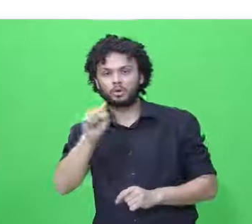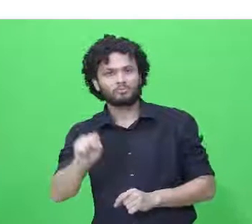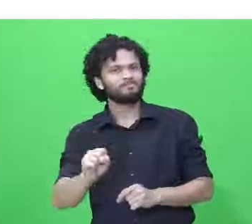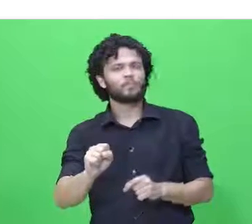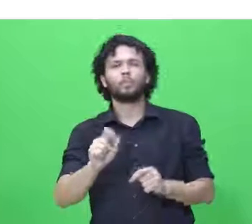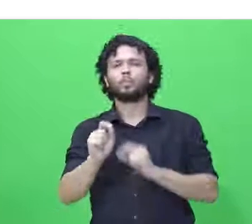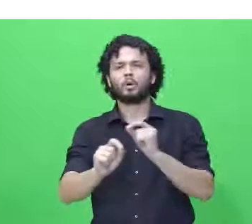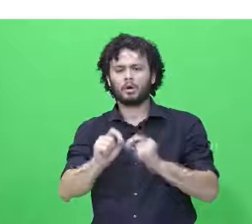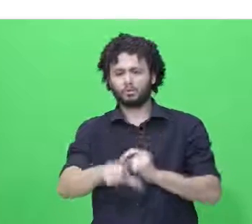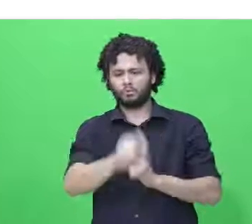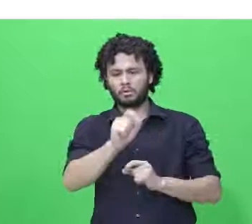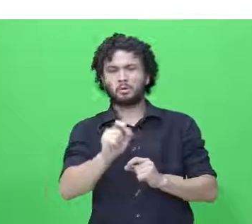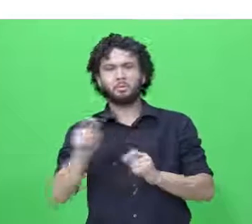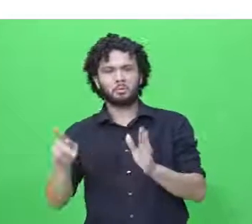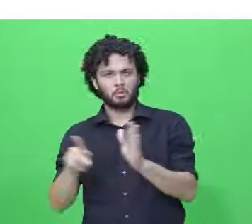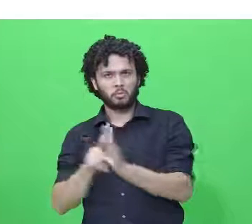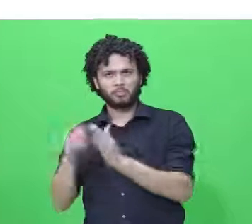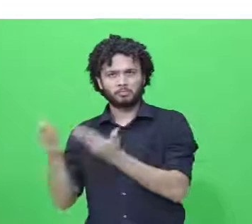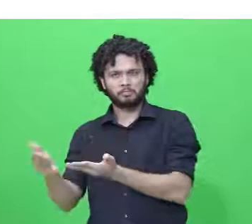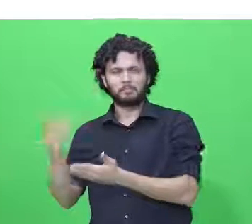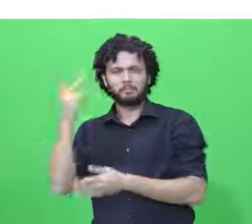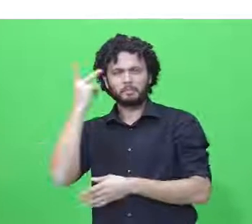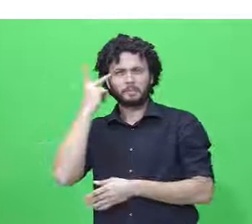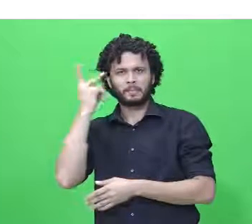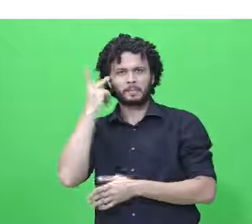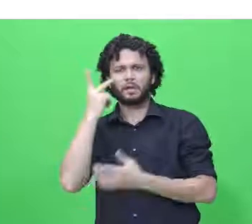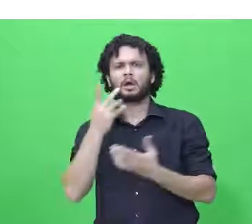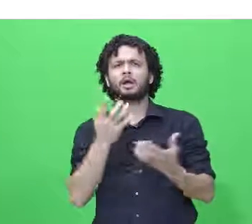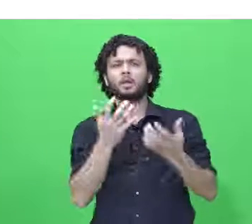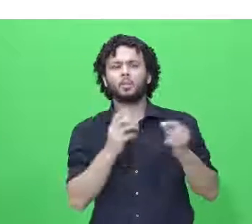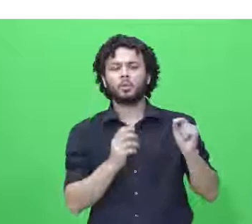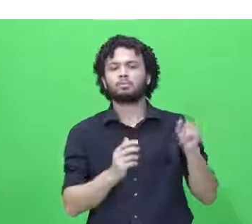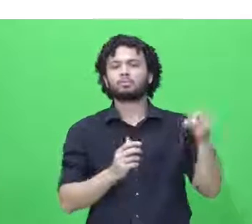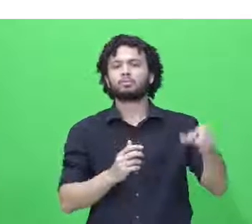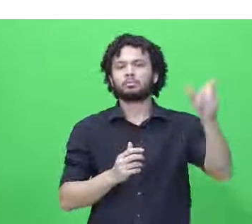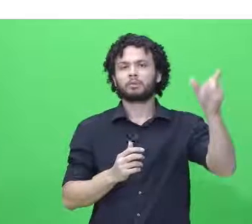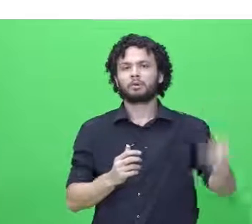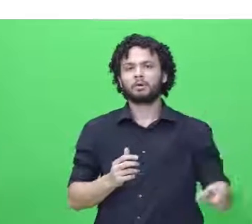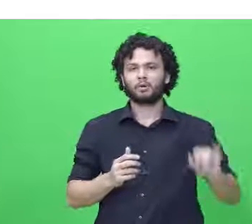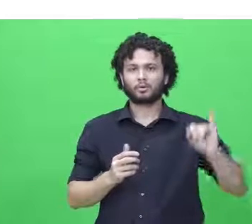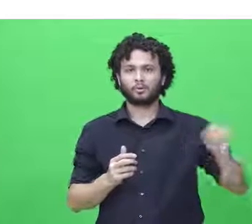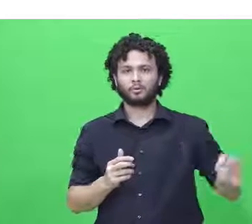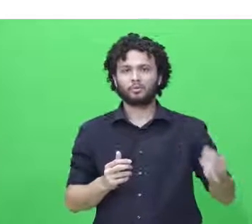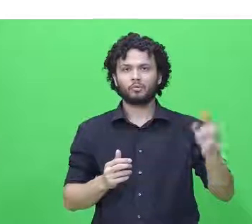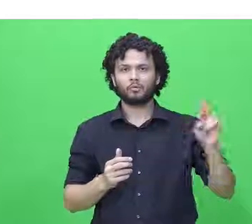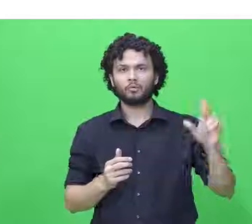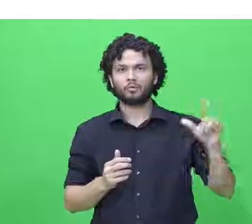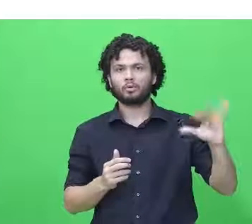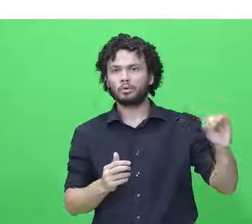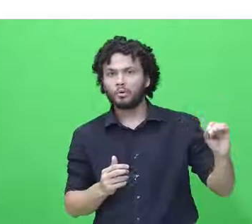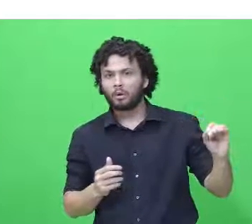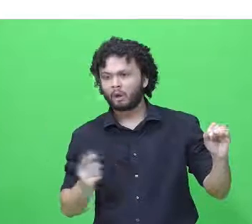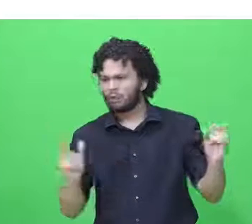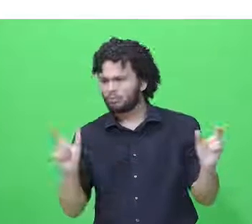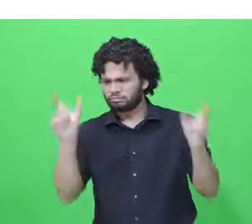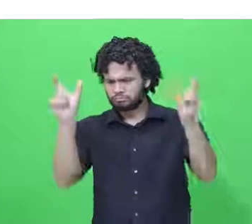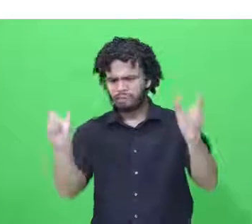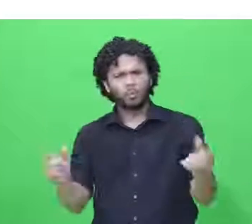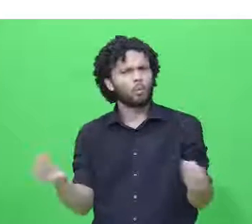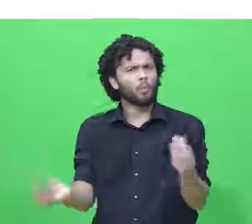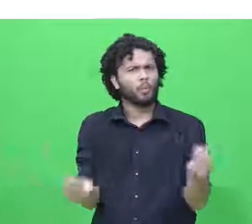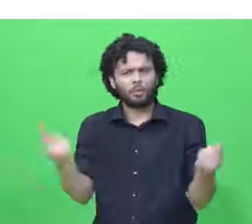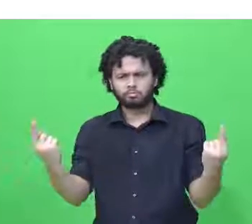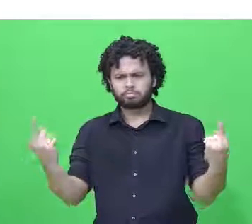1926-1930, eleito pelo Partido Republicano Paulista, decidiu indicar o paulista Júlio Prestes para sucedê-lo. Ou seja, com